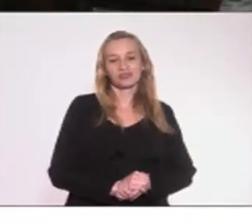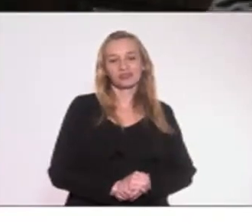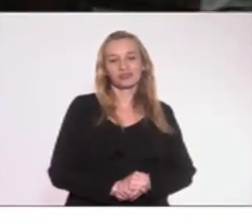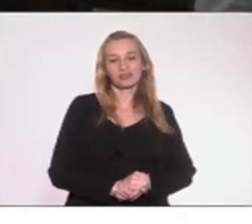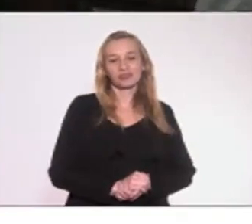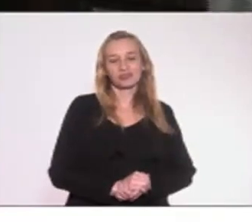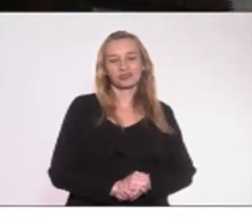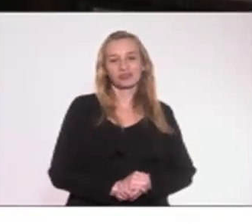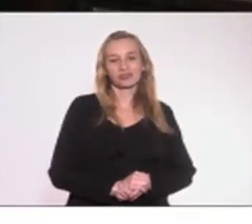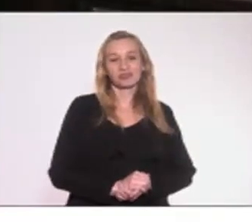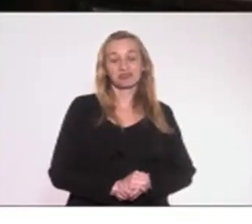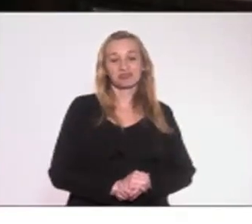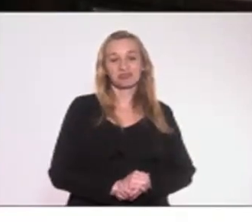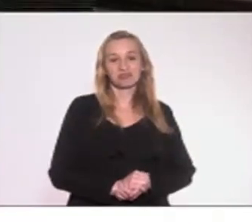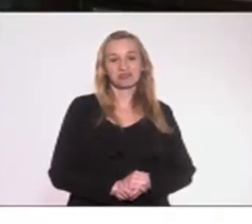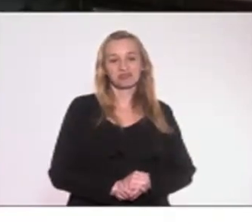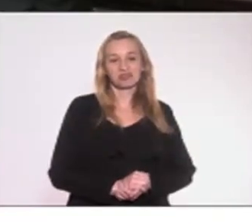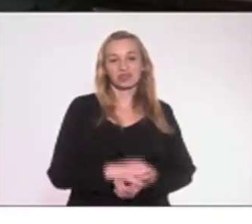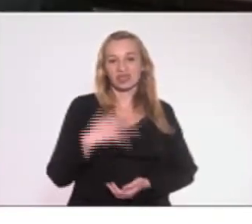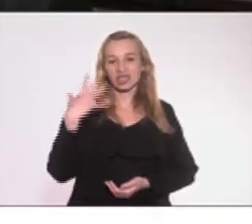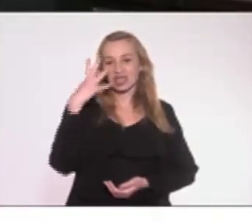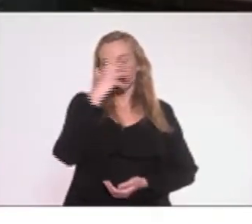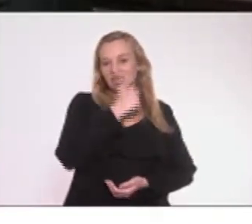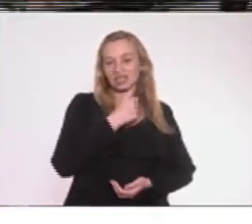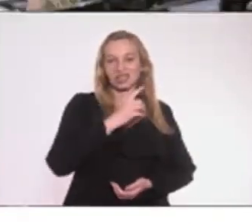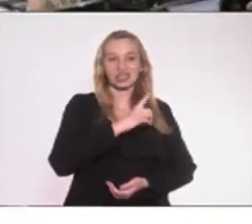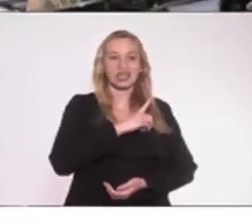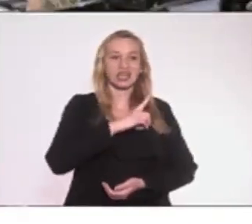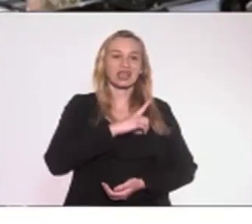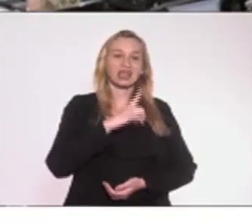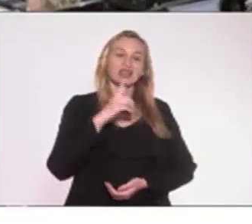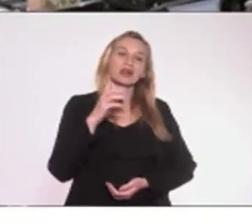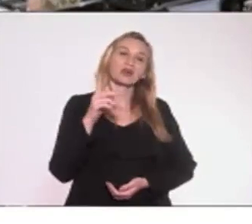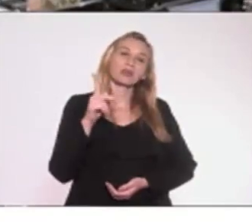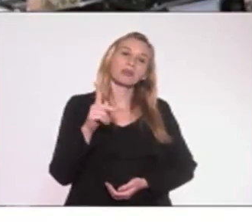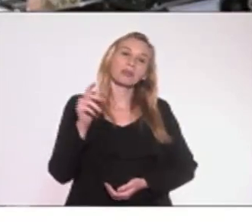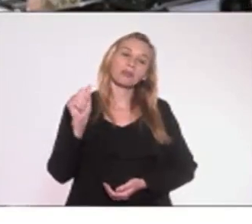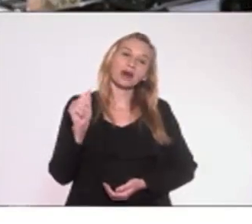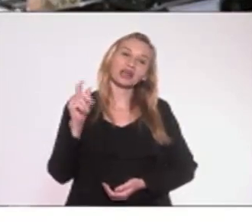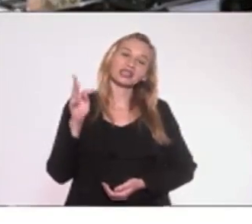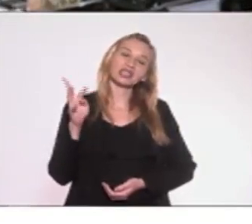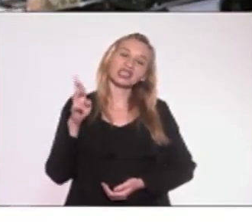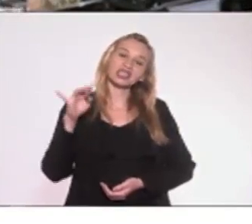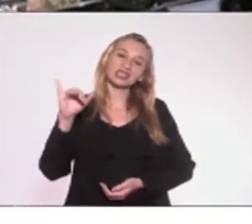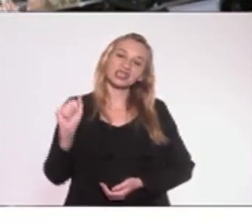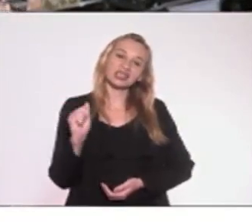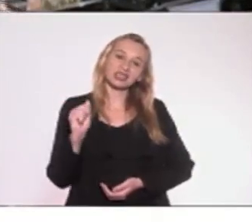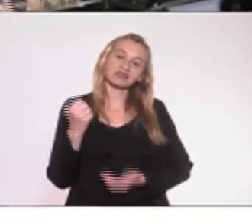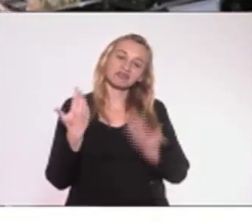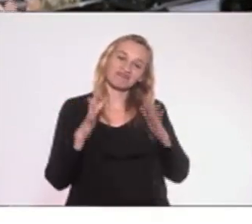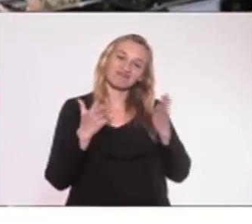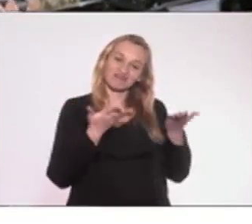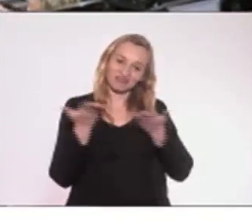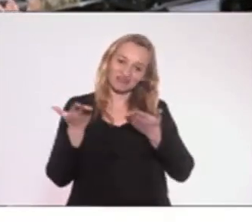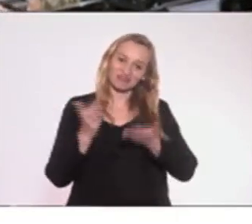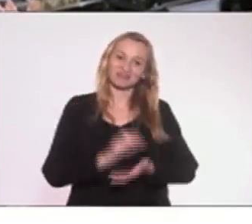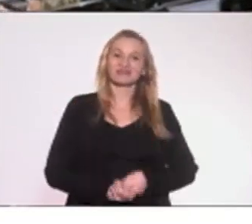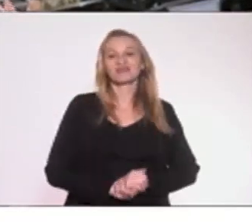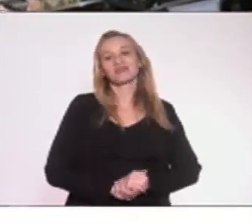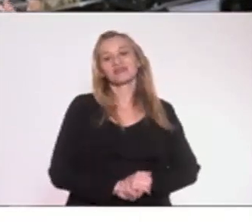a poderosíssima, lindíssima delegada Patrícia Alemani. Por favor, Patrícia.